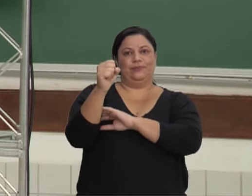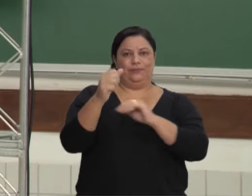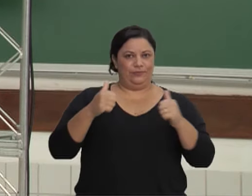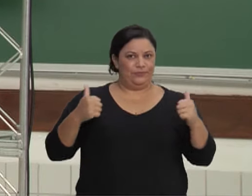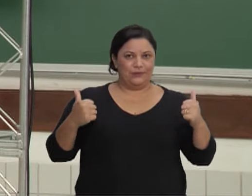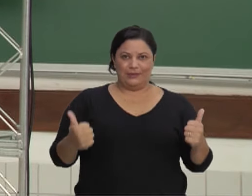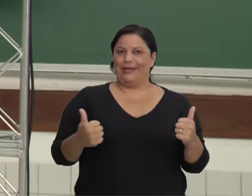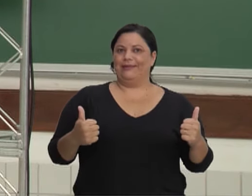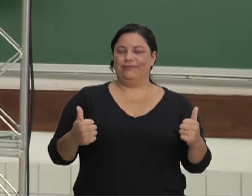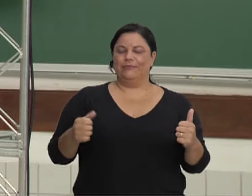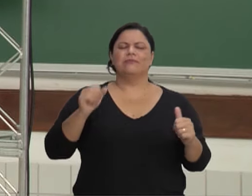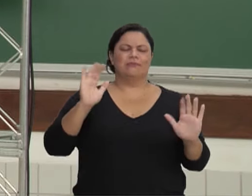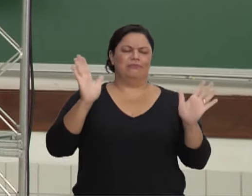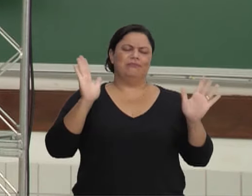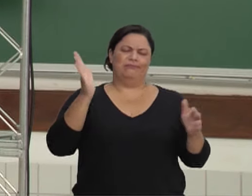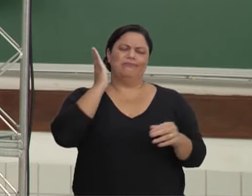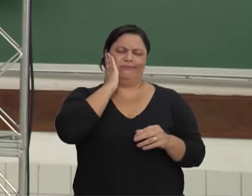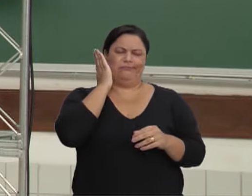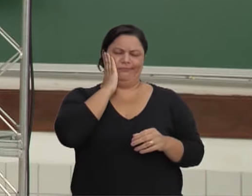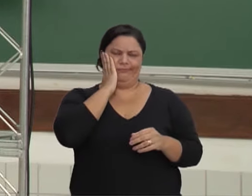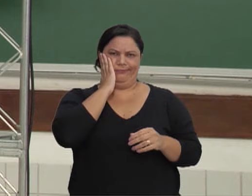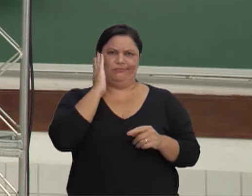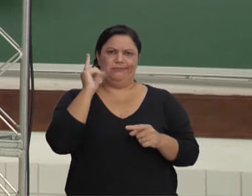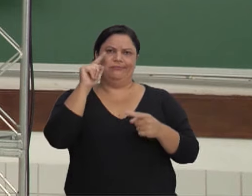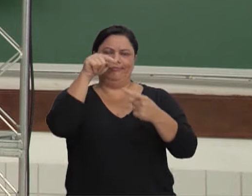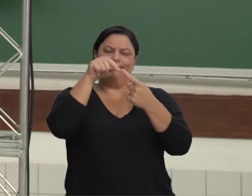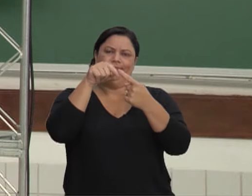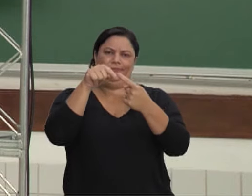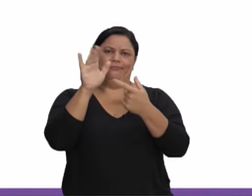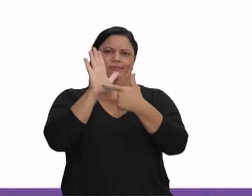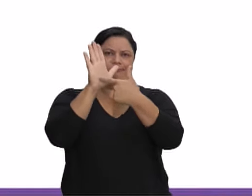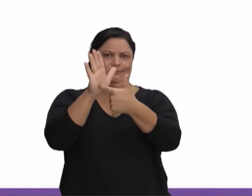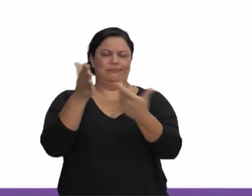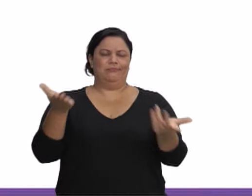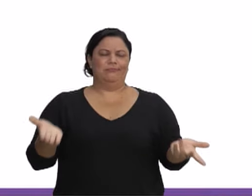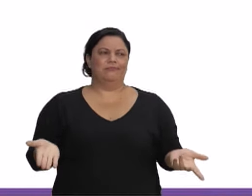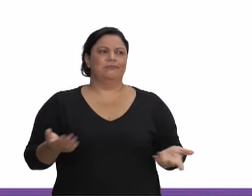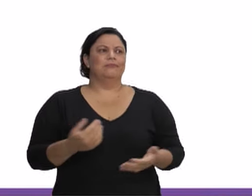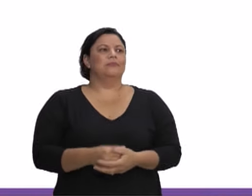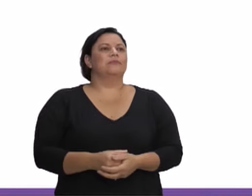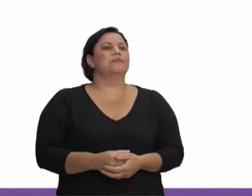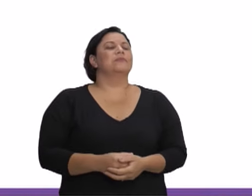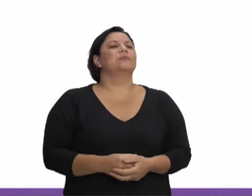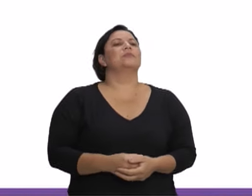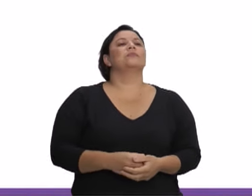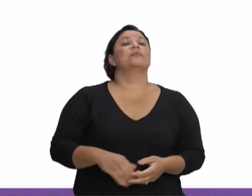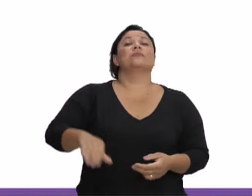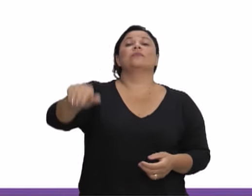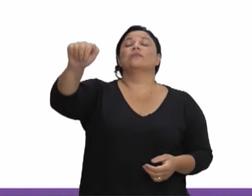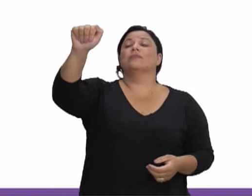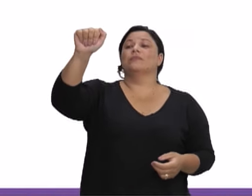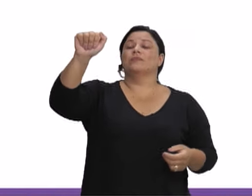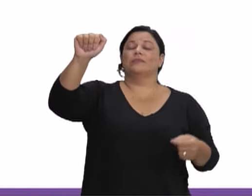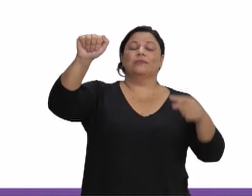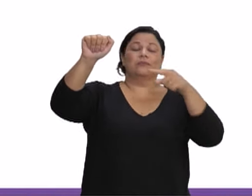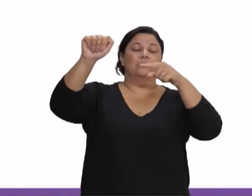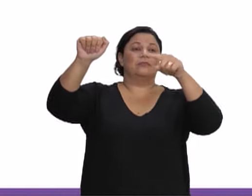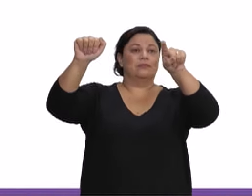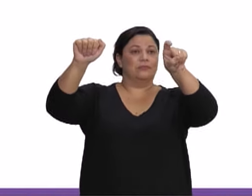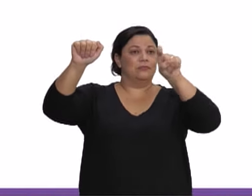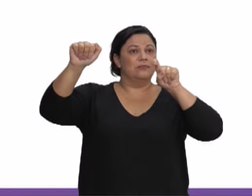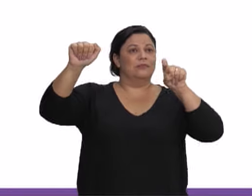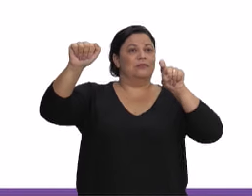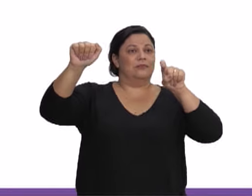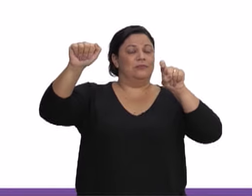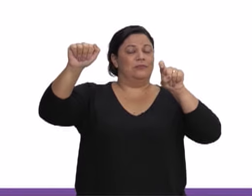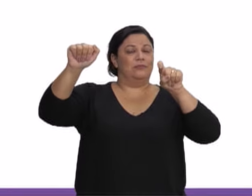Tranquilo? Isso aí vocês já sabem identificar, né? E no meu ponto A, eu tenho aqui x de P, como se